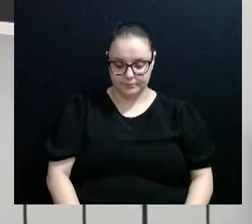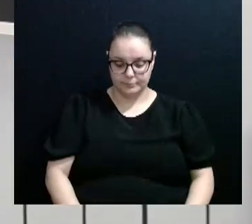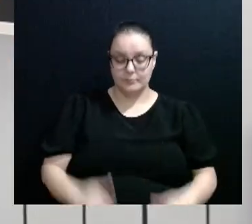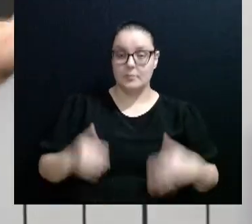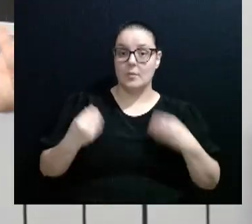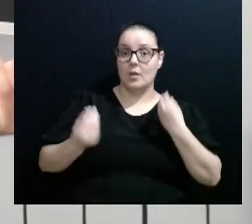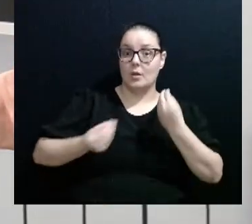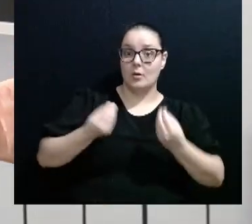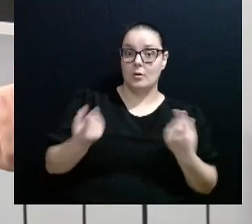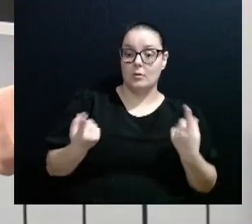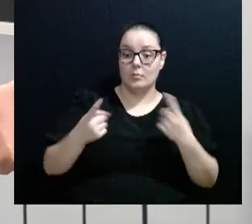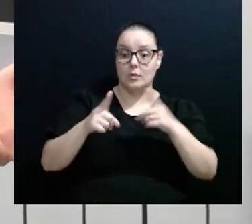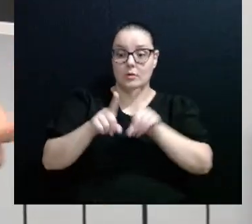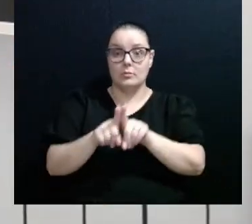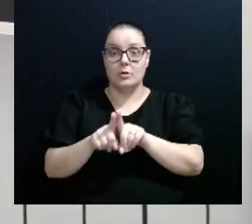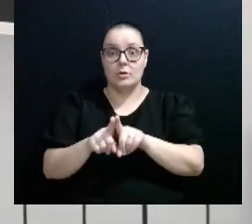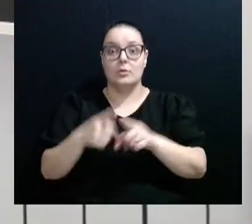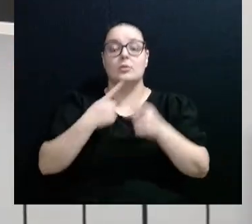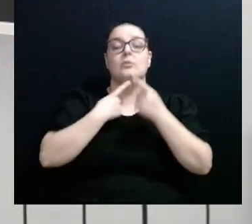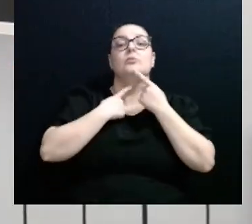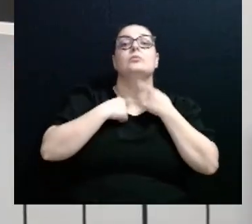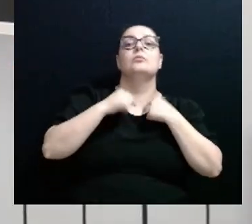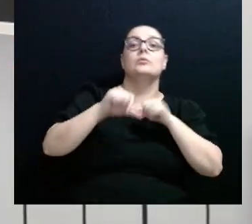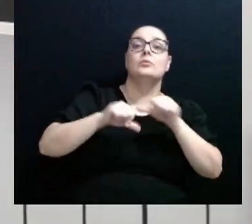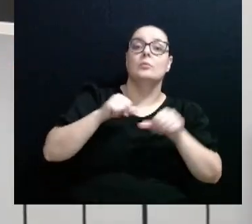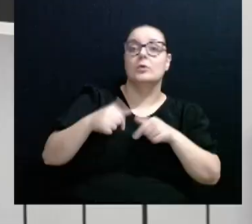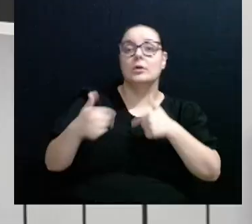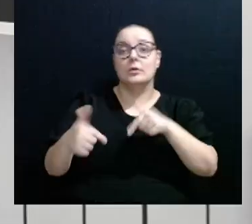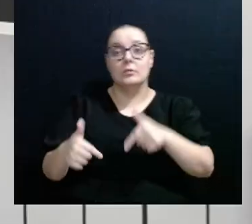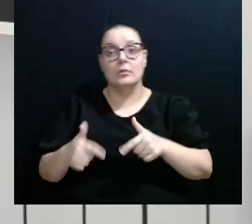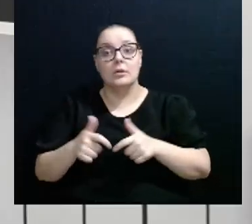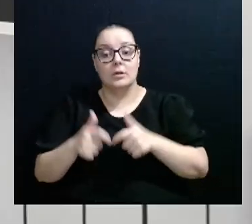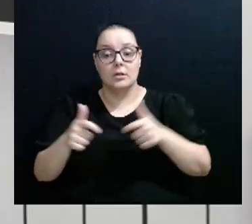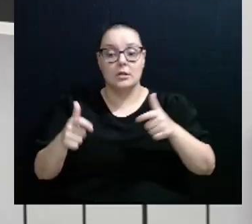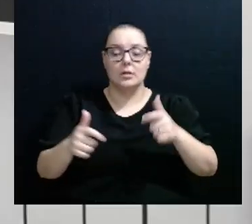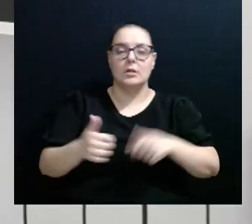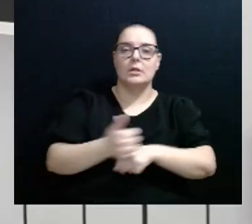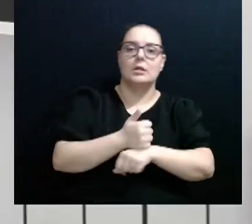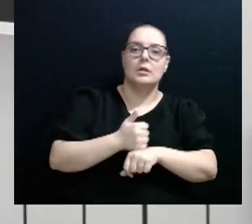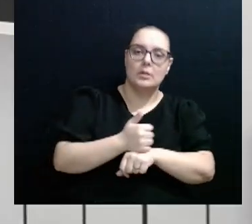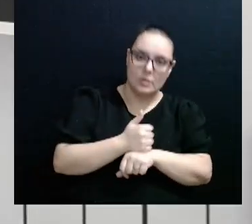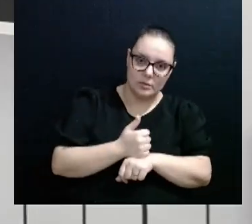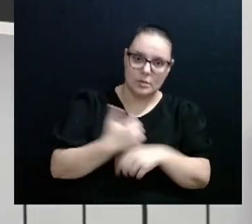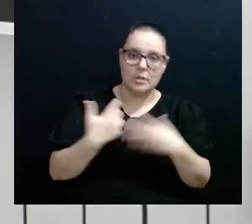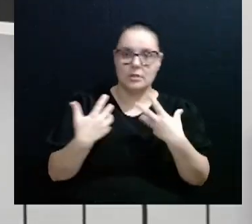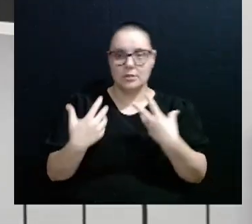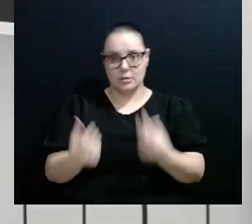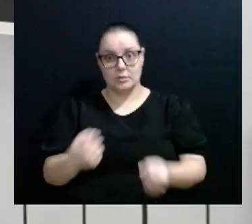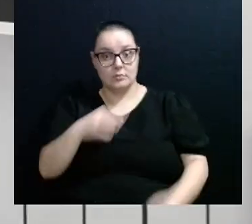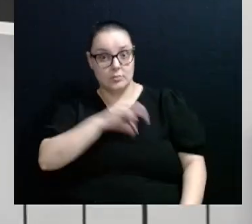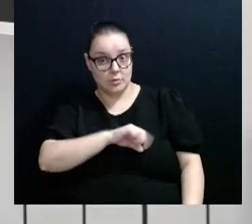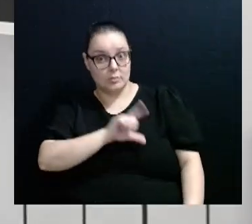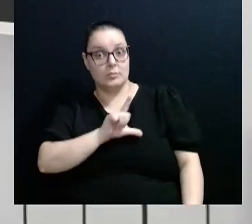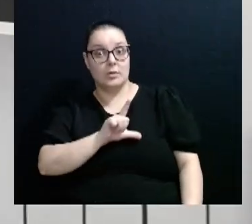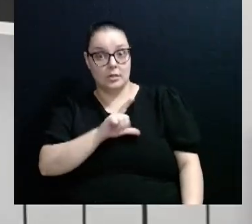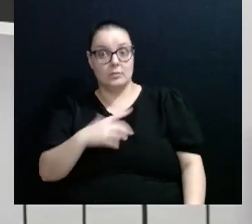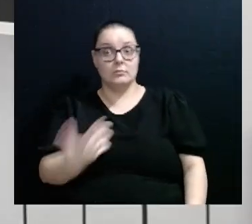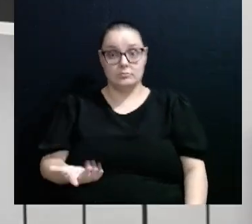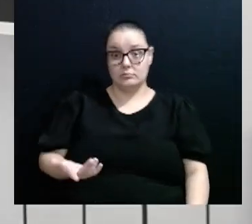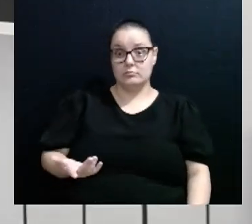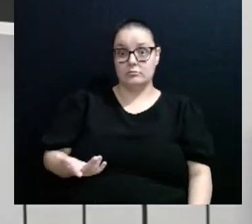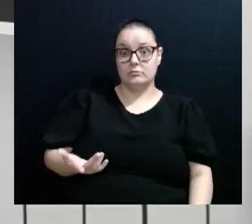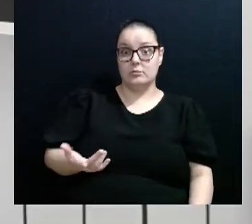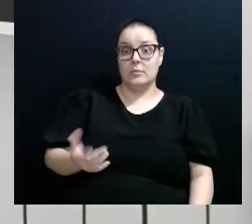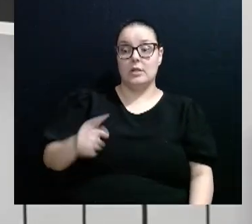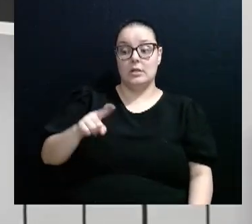o desejo de mudar de emprego, crescer na carreira, receber um salário maior e sair da zona de